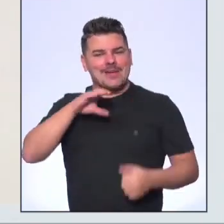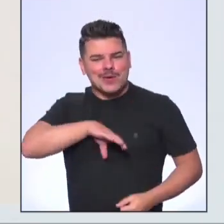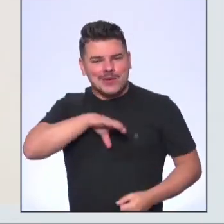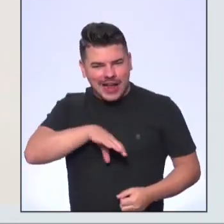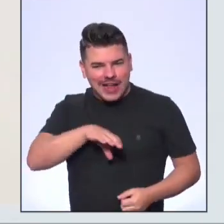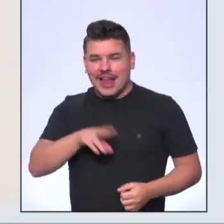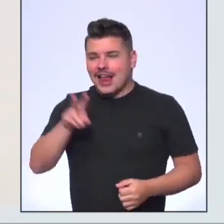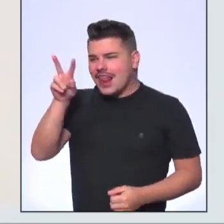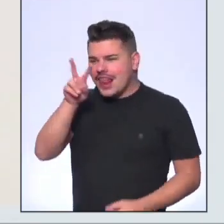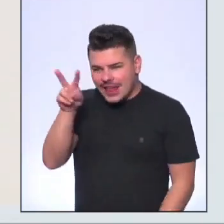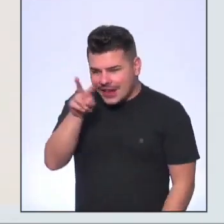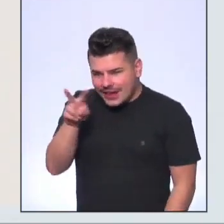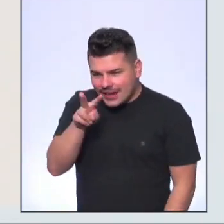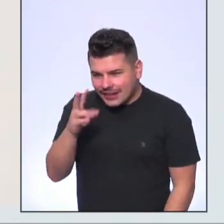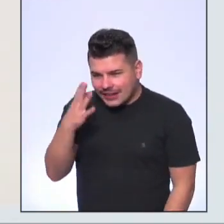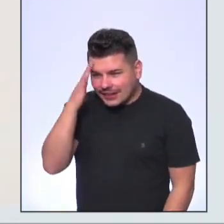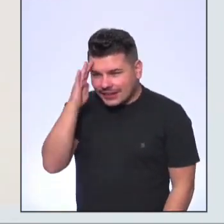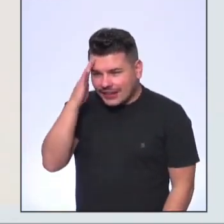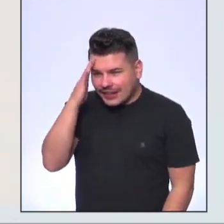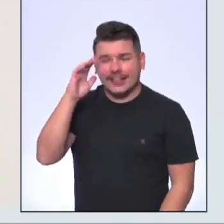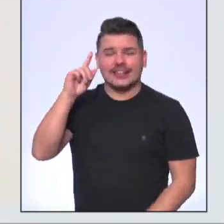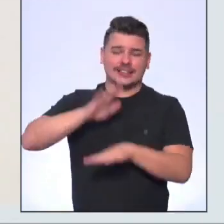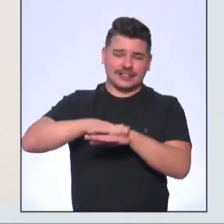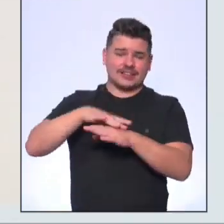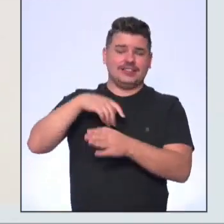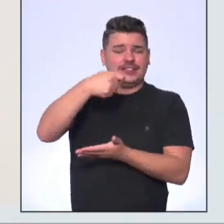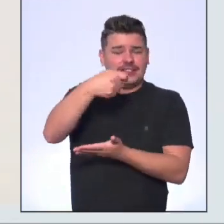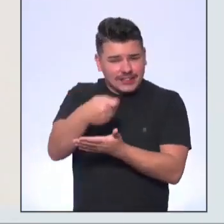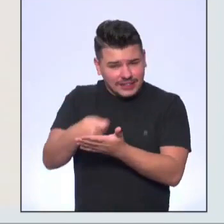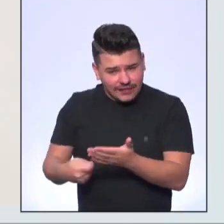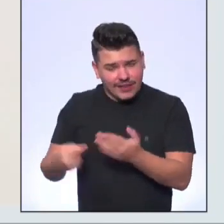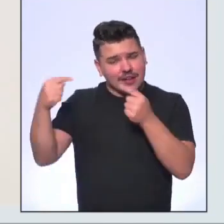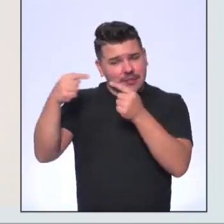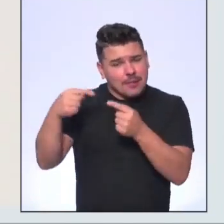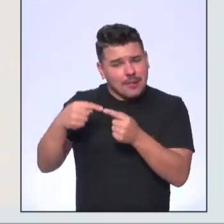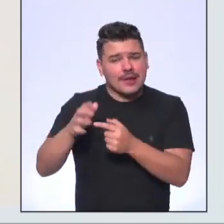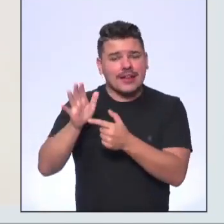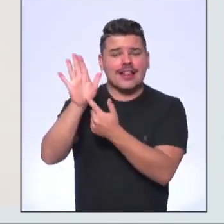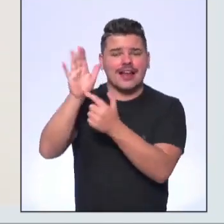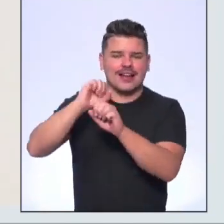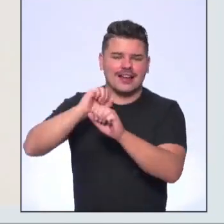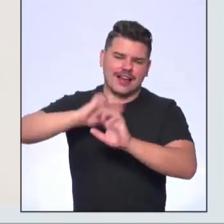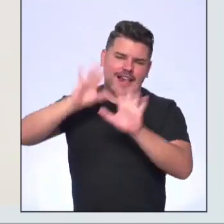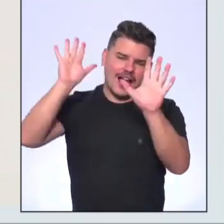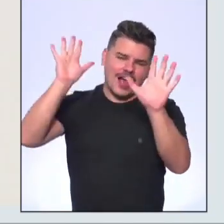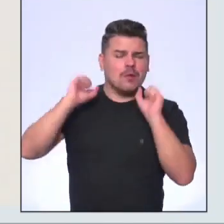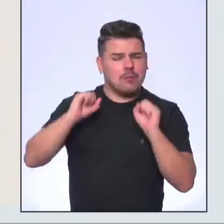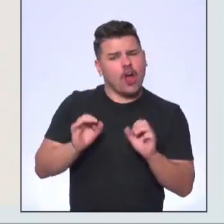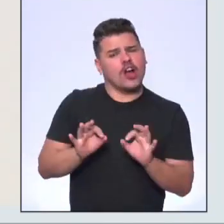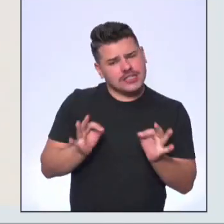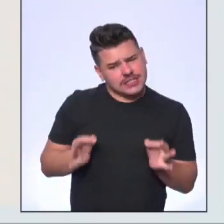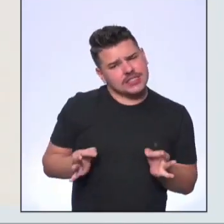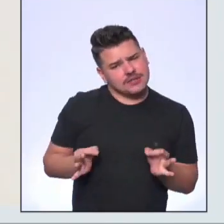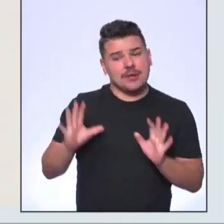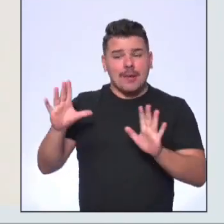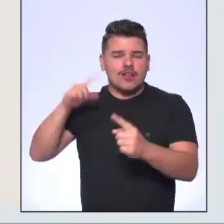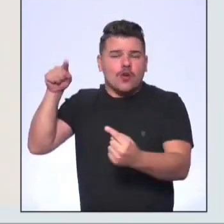ler, entender e produzir um texto com clareza, com simplicidade e com